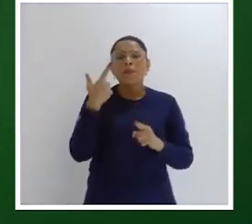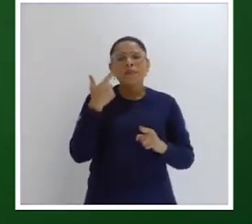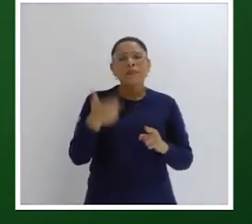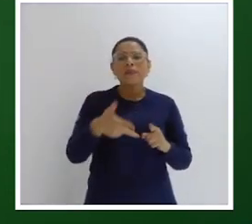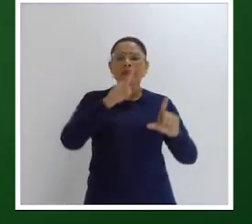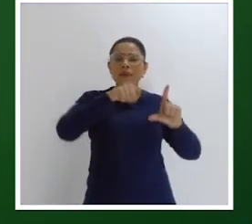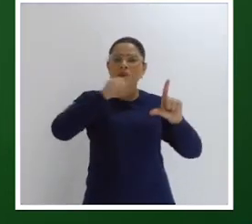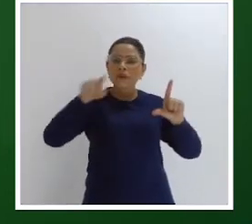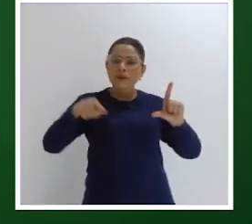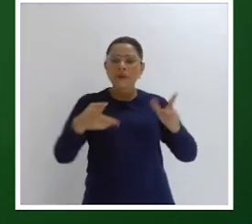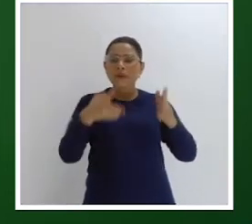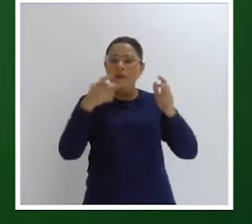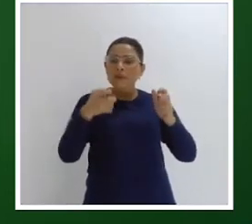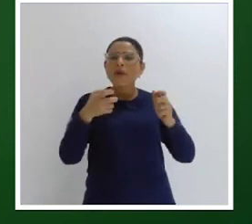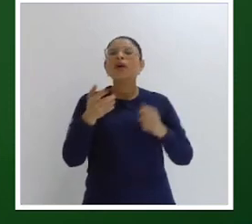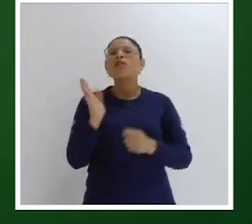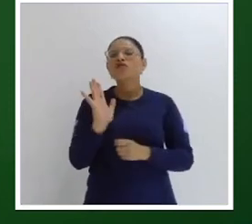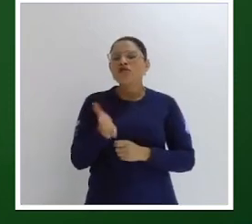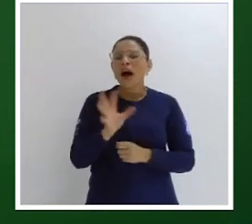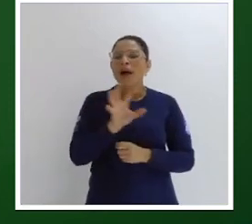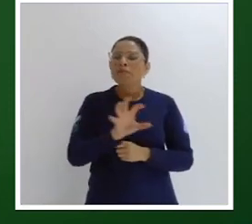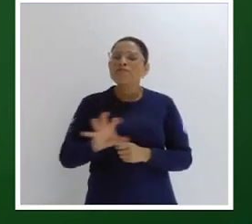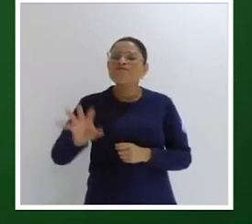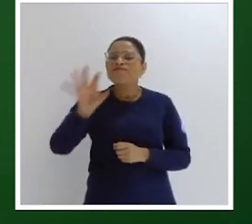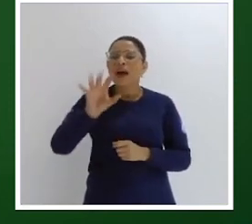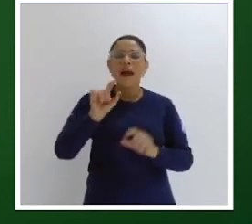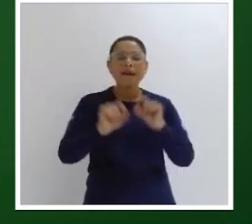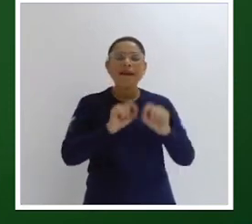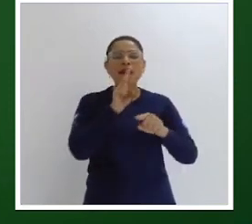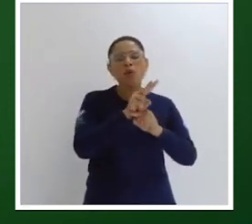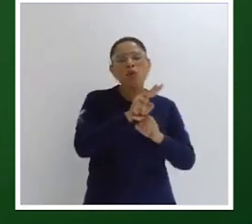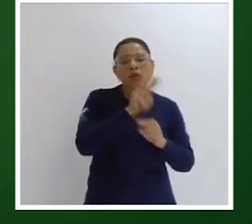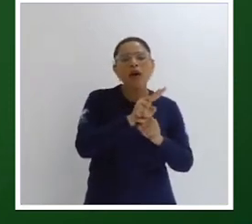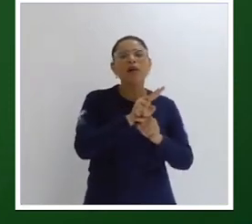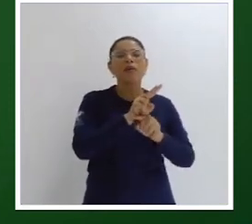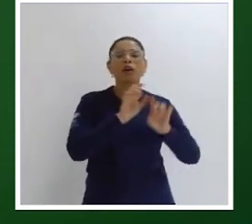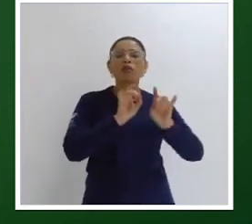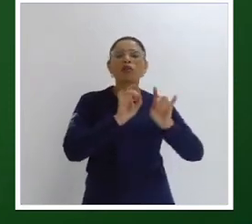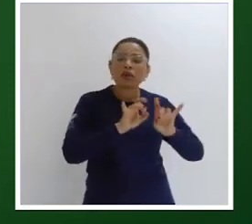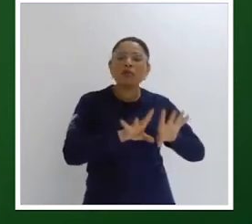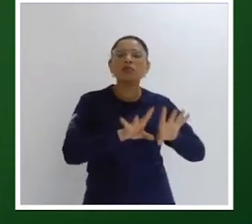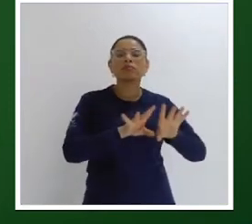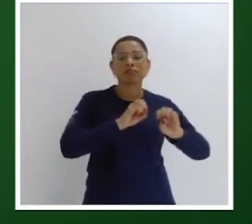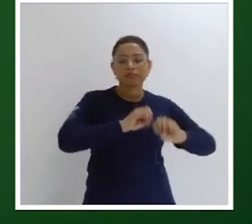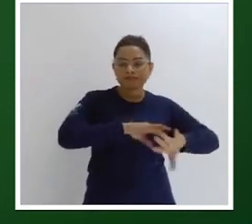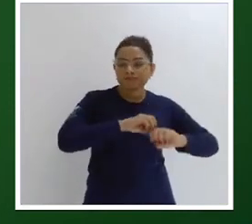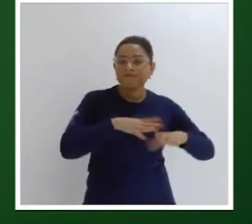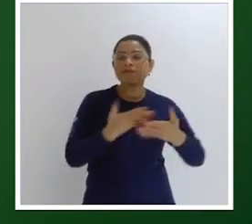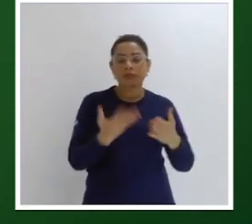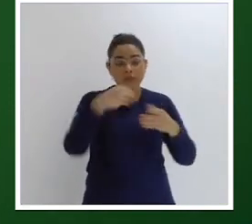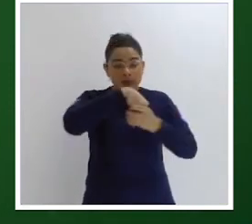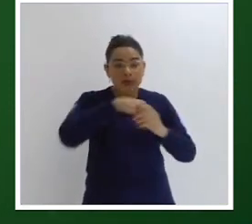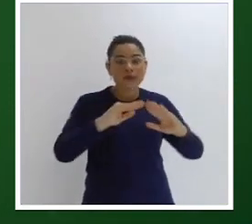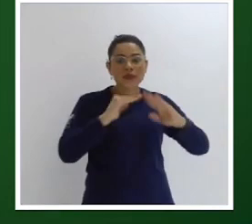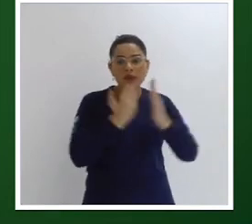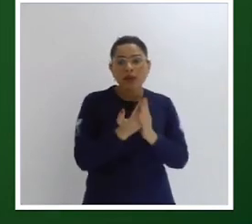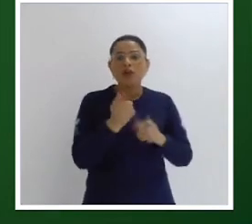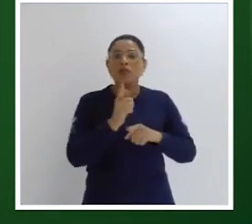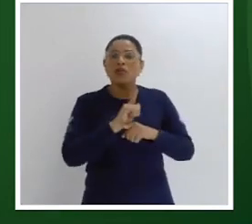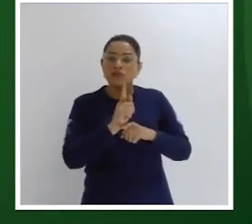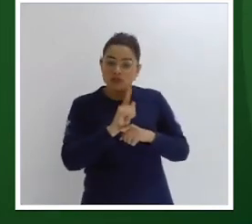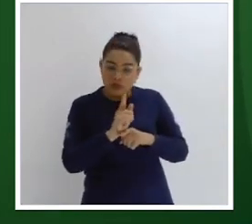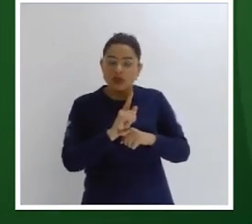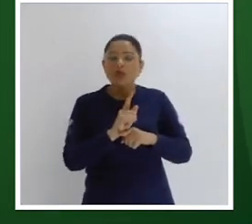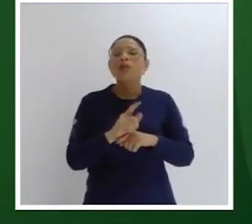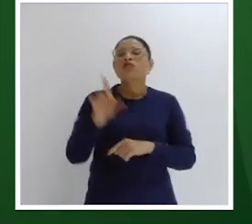viram que a gente já tinha mapeado quem cuidava de Educação Especial na escola então nós oferecemos tanto para o diretor como